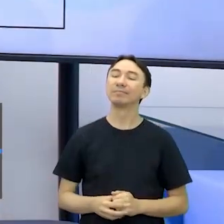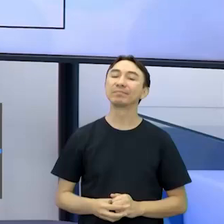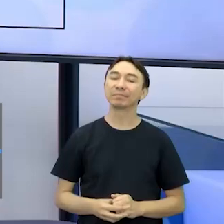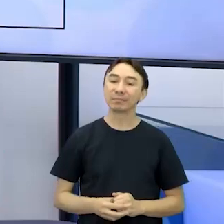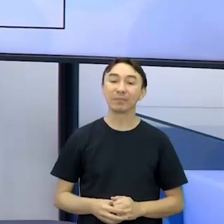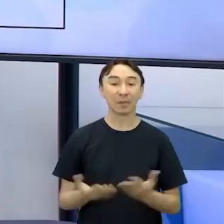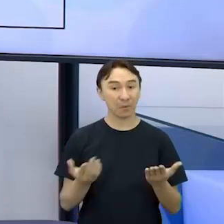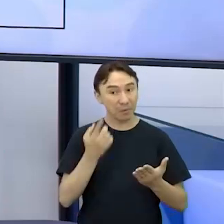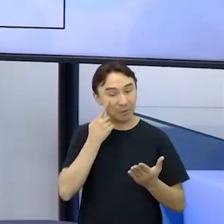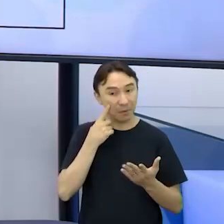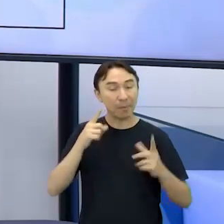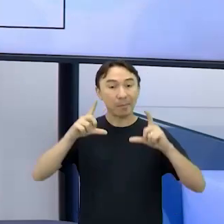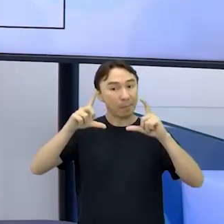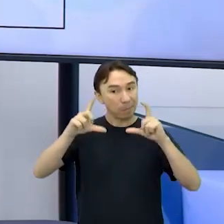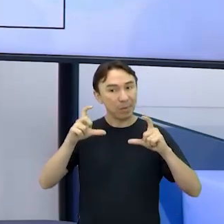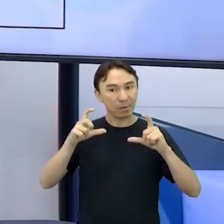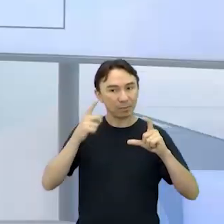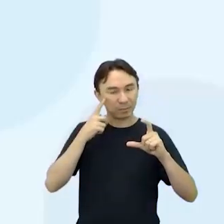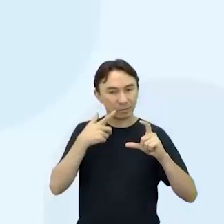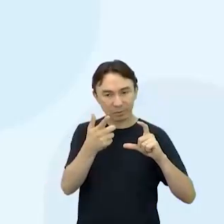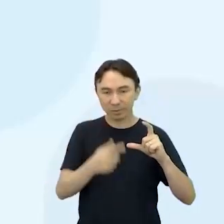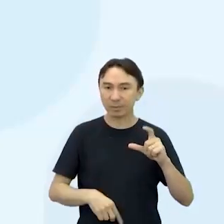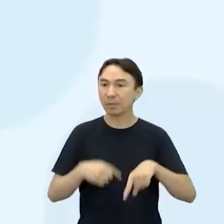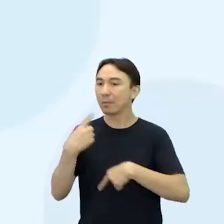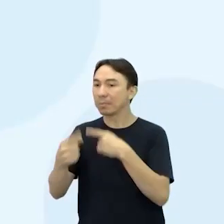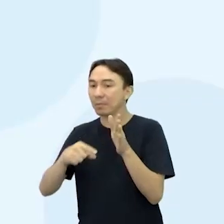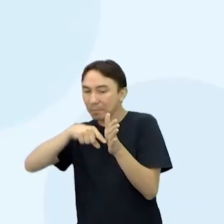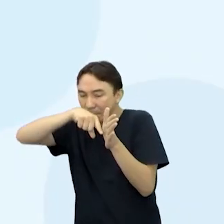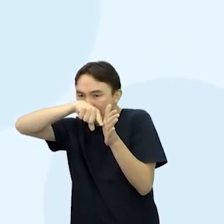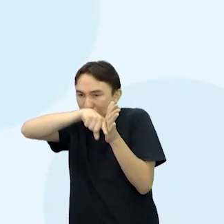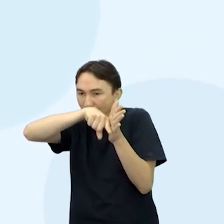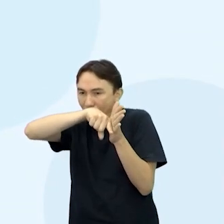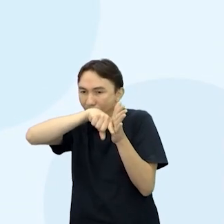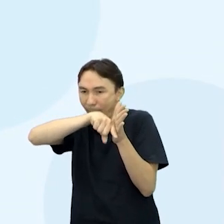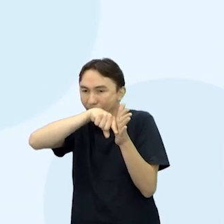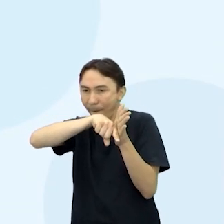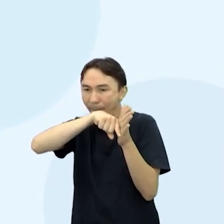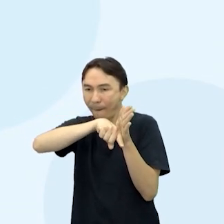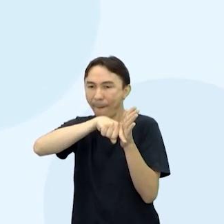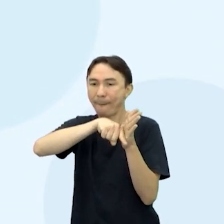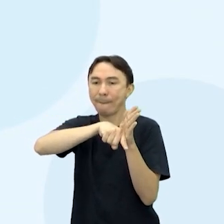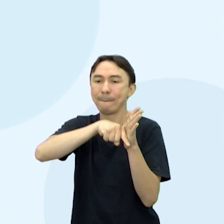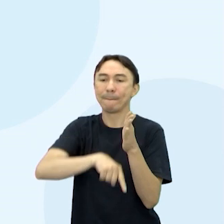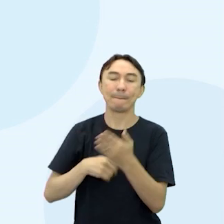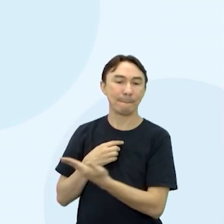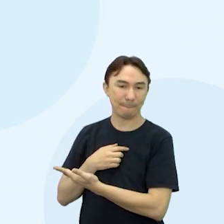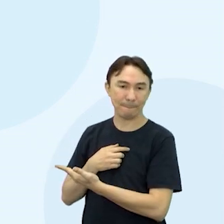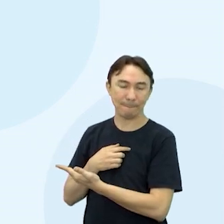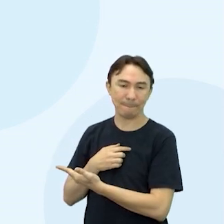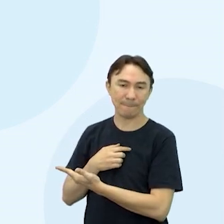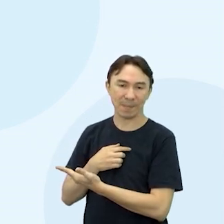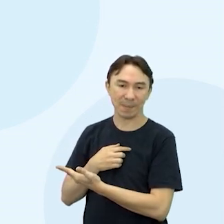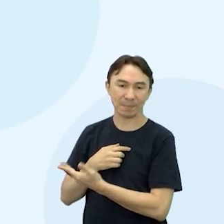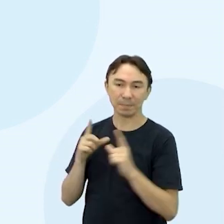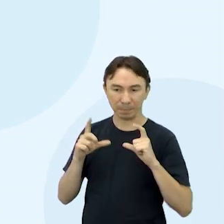um print nisso aí e vai ter material para você pesquisar. Onde você pesquisa? Que jornal você vai atrás? Tá aí, olha só. Parei.